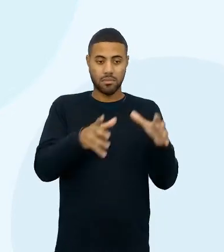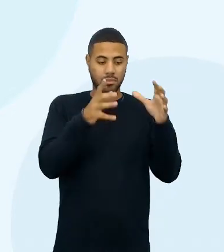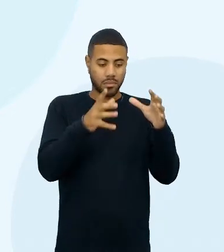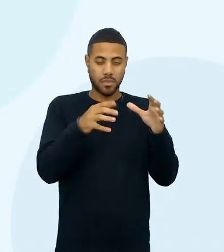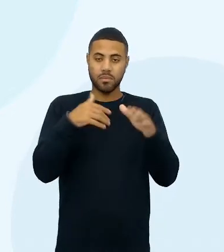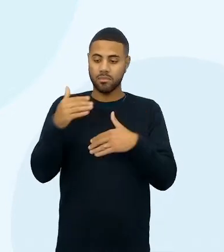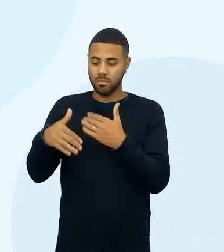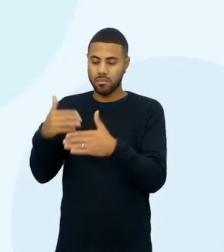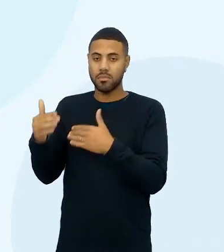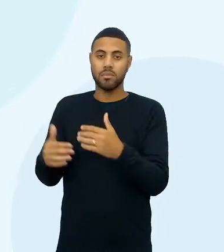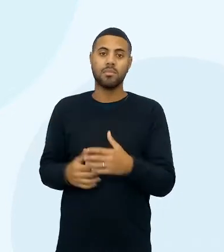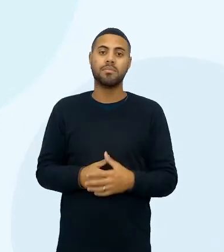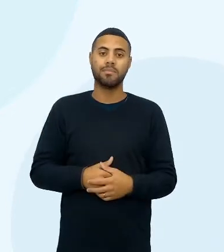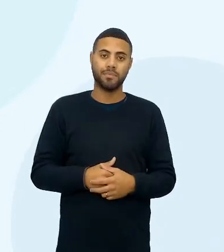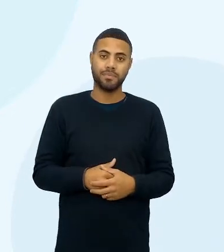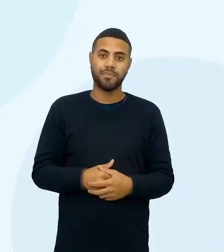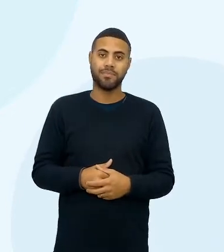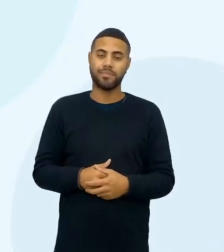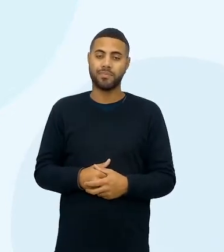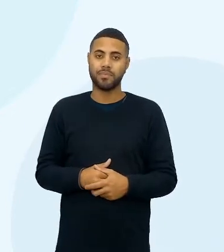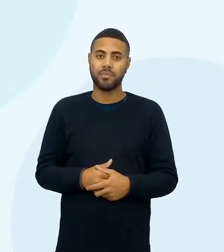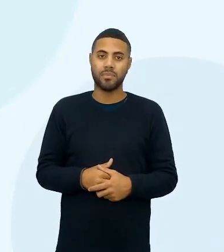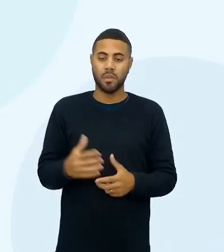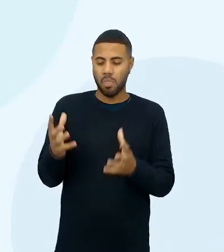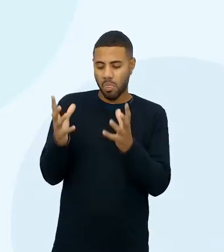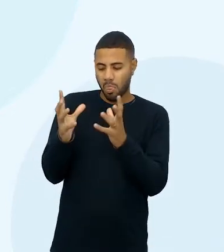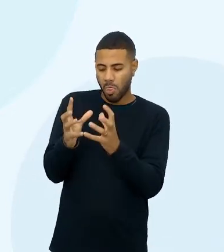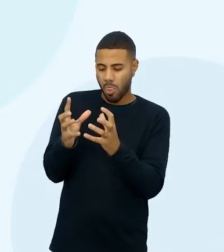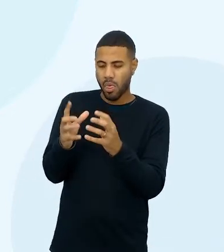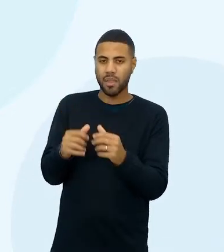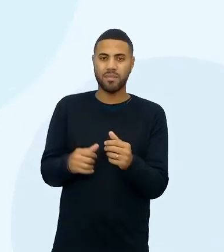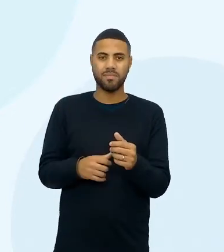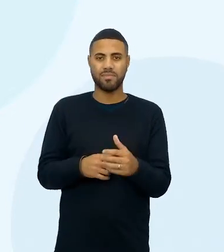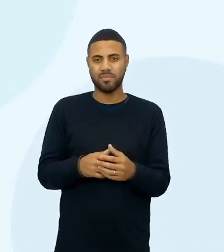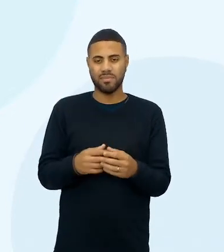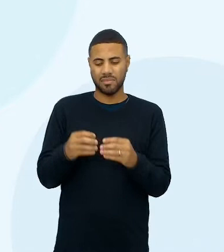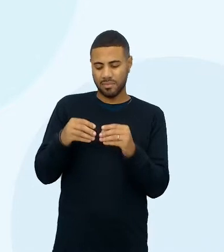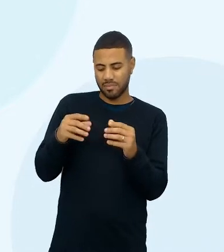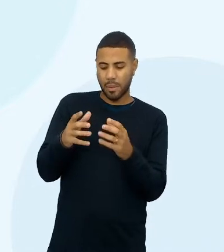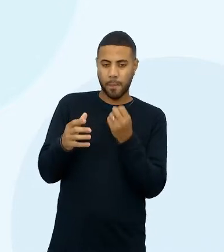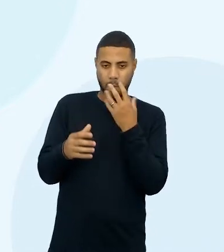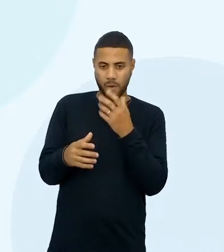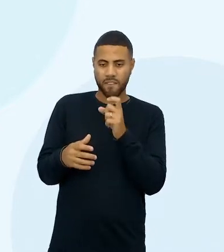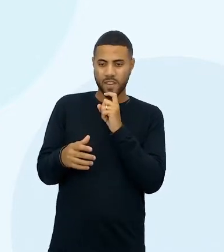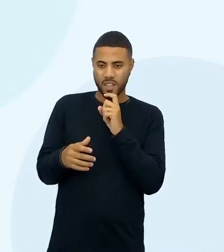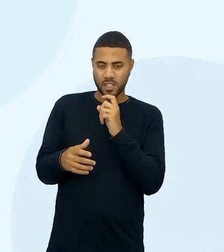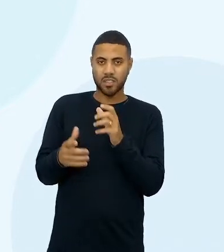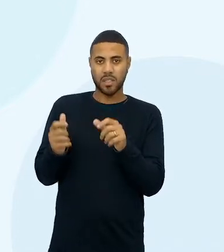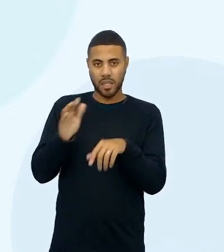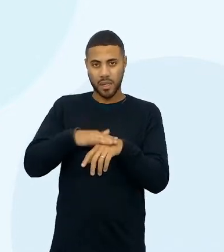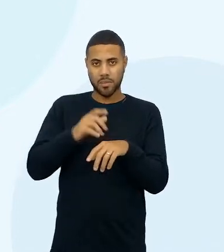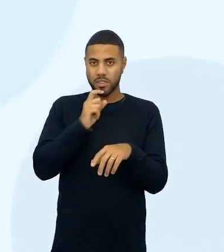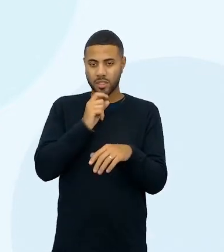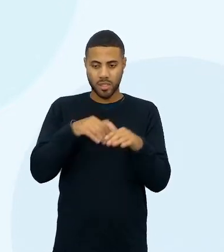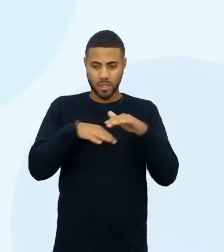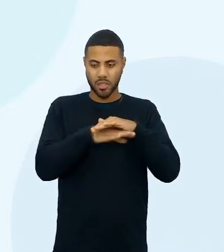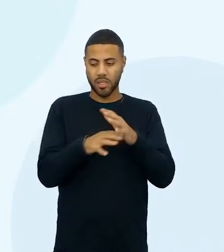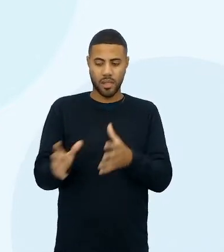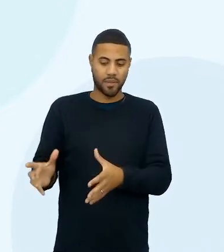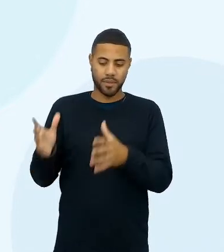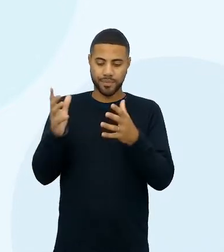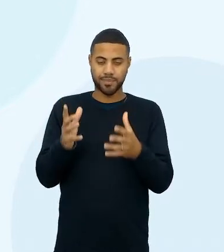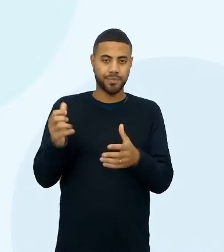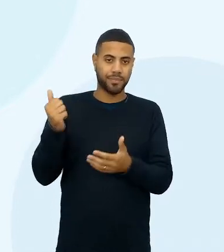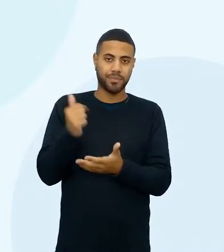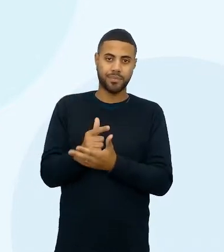e essa outra tá murcha. Ah, essa daqui tá bonita, né? Parece mais tenra, vai durar mais tempo na minha geladeira. O que você faz?